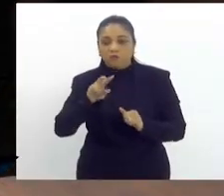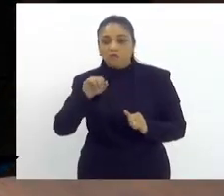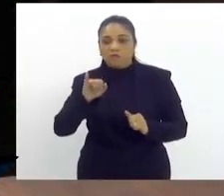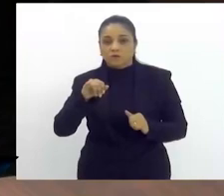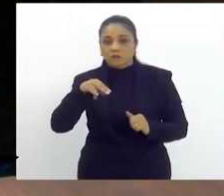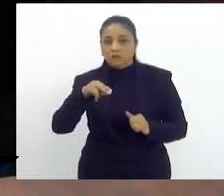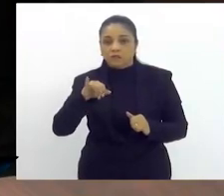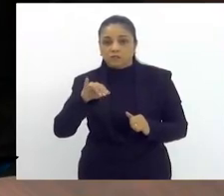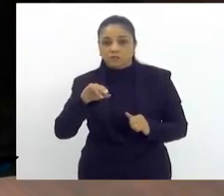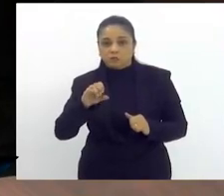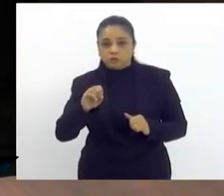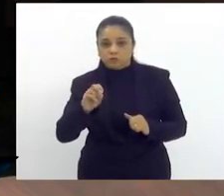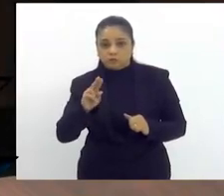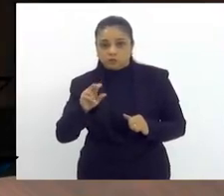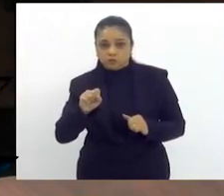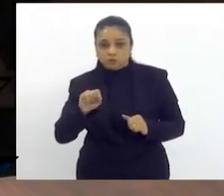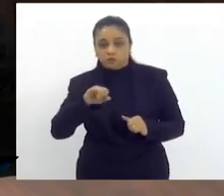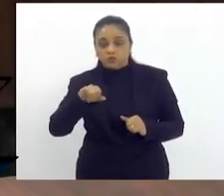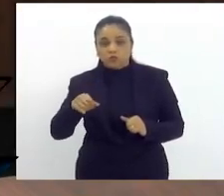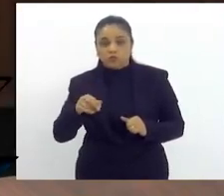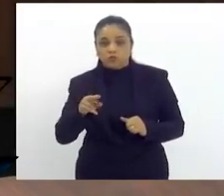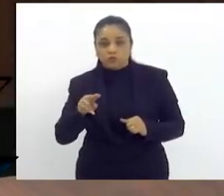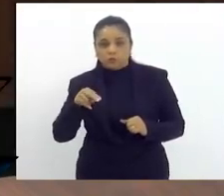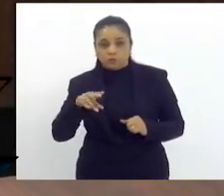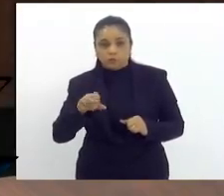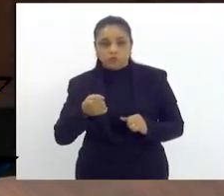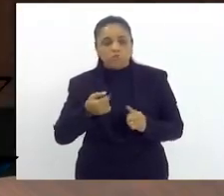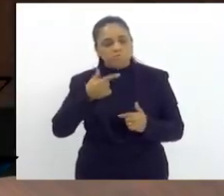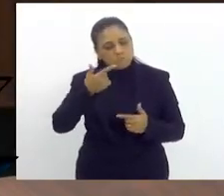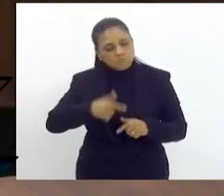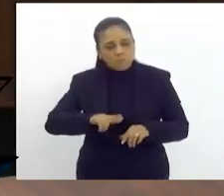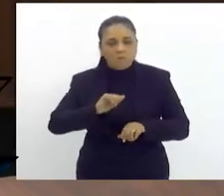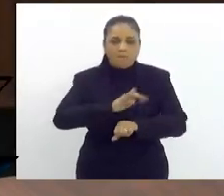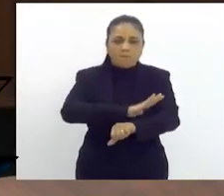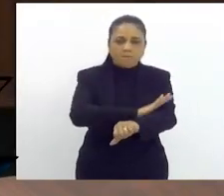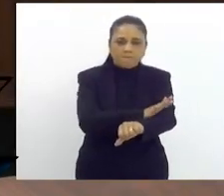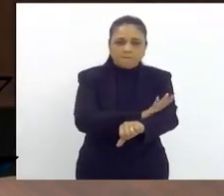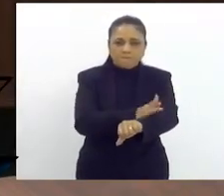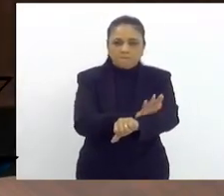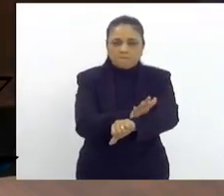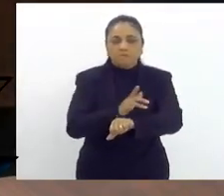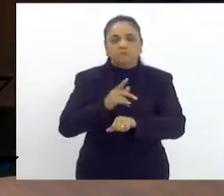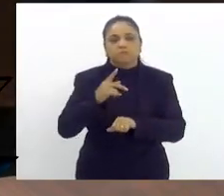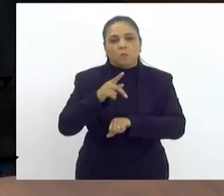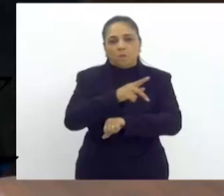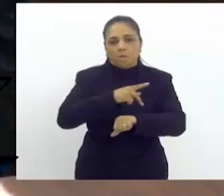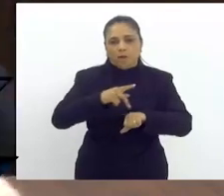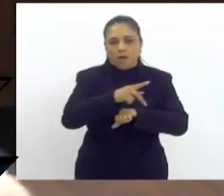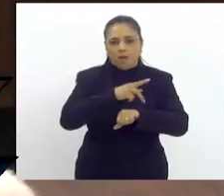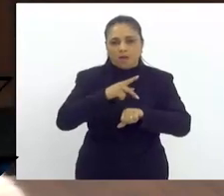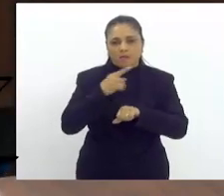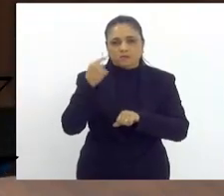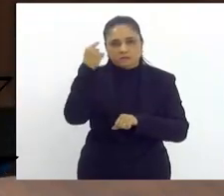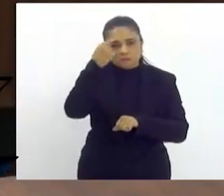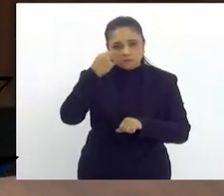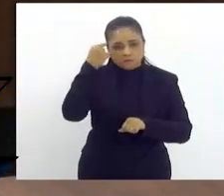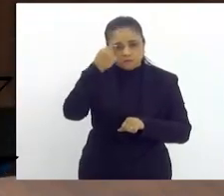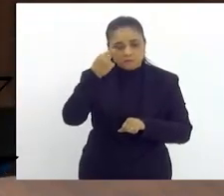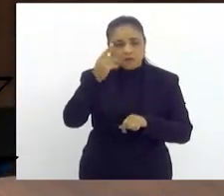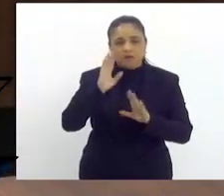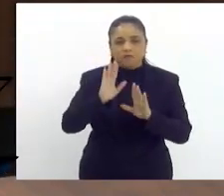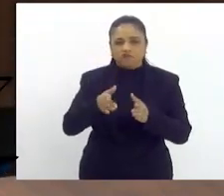Júnior sofreu mais um ato de racismo na Espanha porque na verdade já é algo